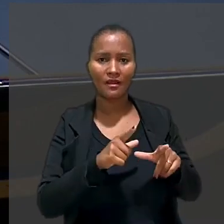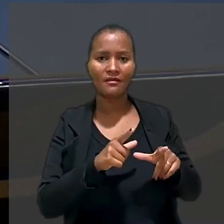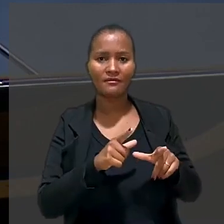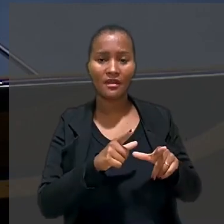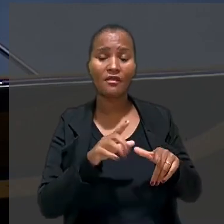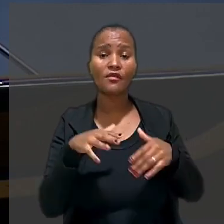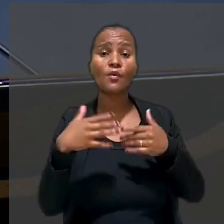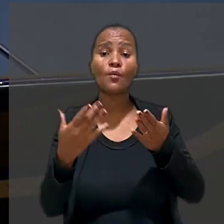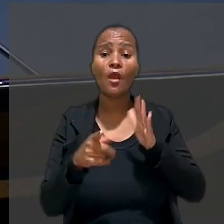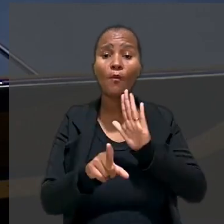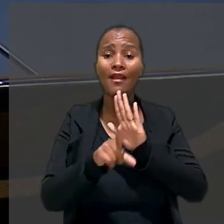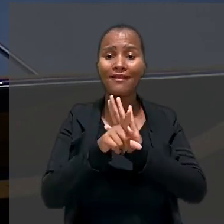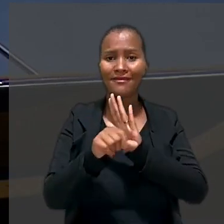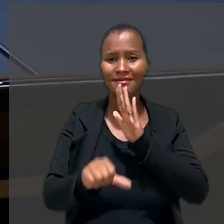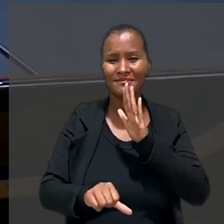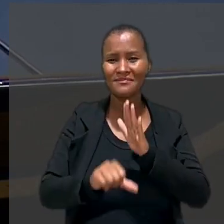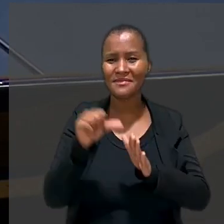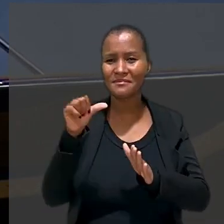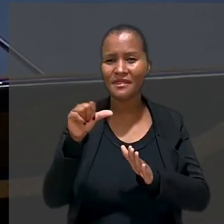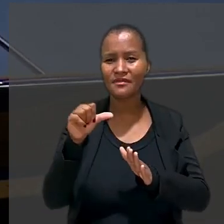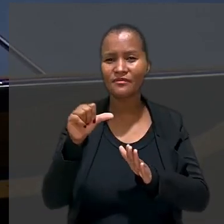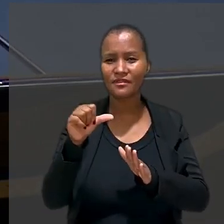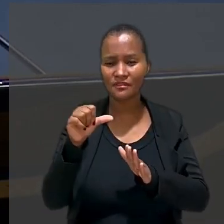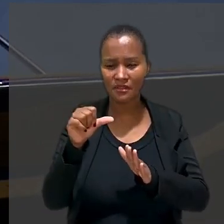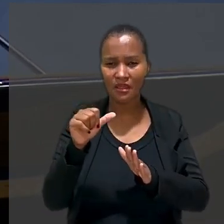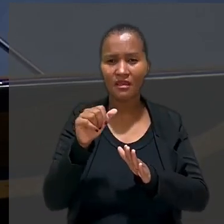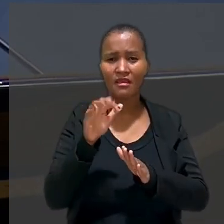qual foi a lei que, em primeiro lugar,